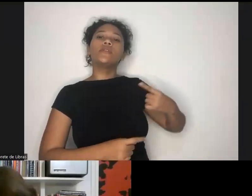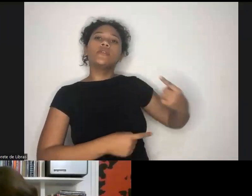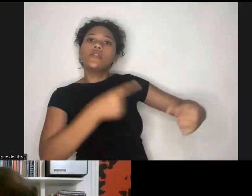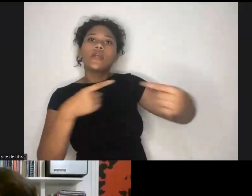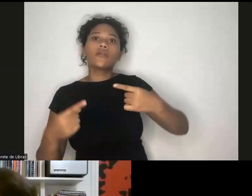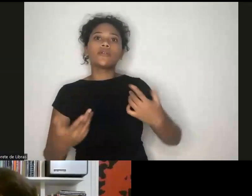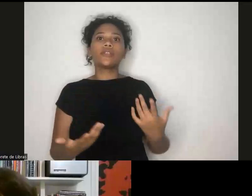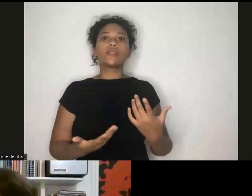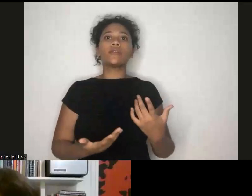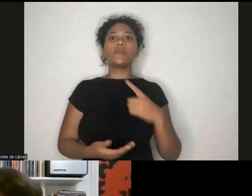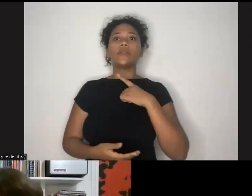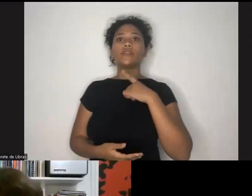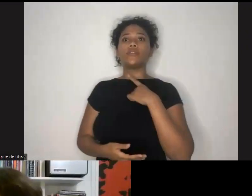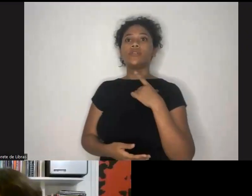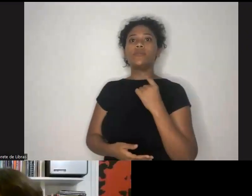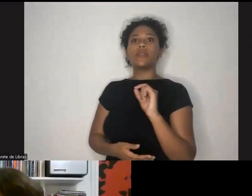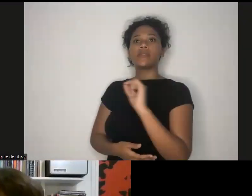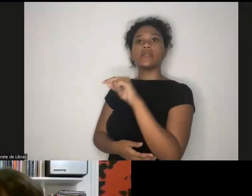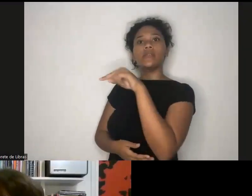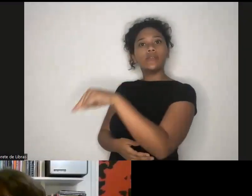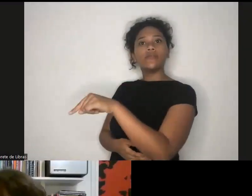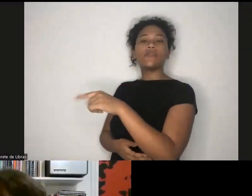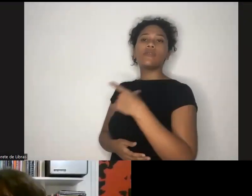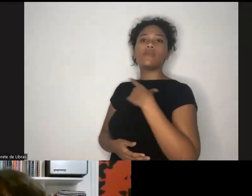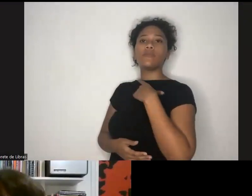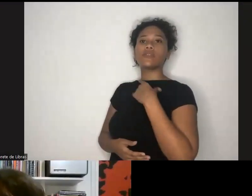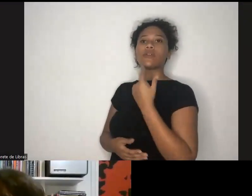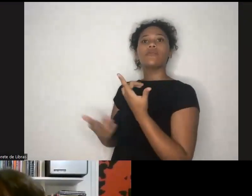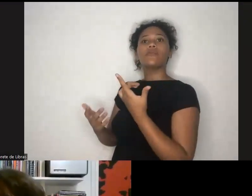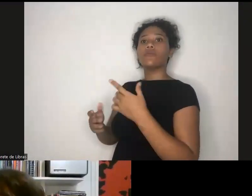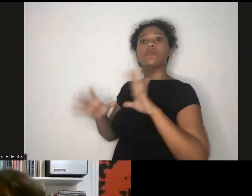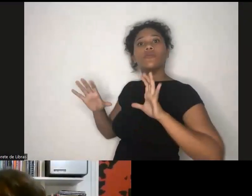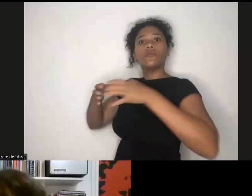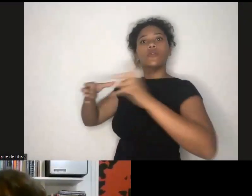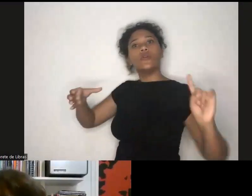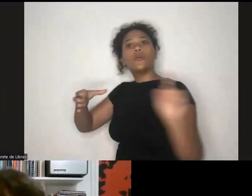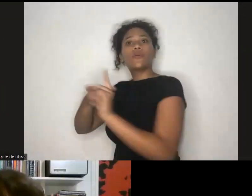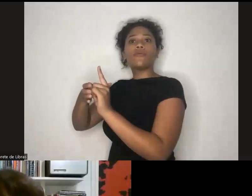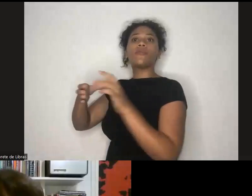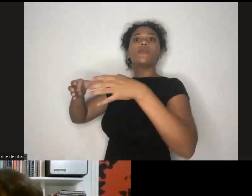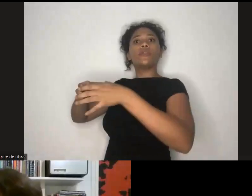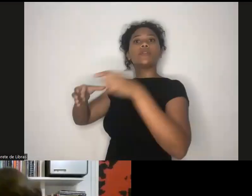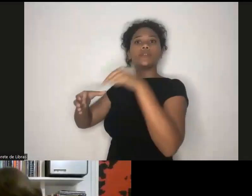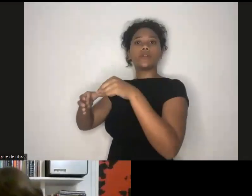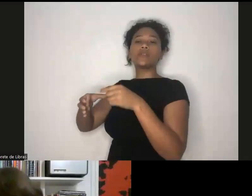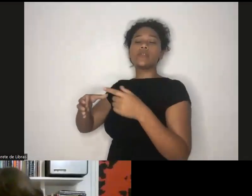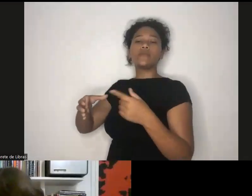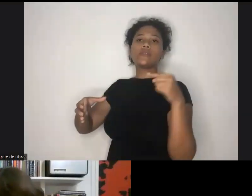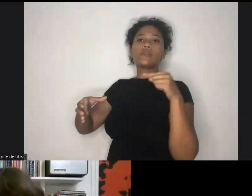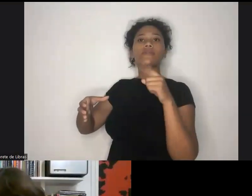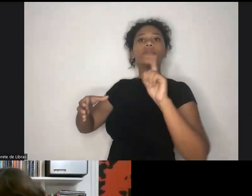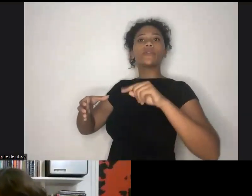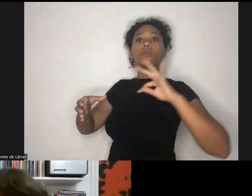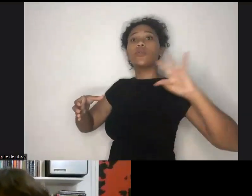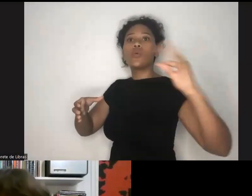todo mundo eu acho tão importante as pessoas se sentirem parte daquela execução e trazerem boas ideias todo mundo quer